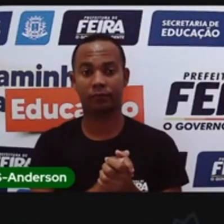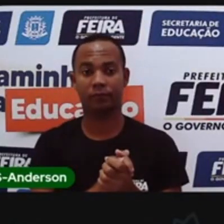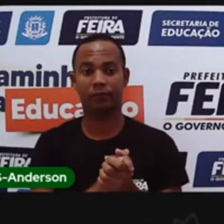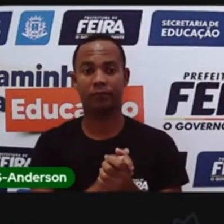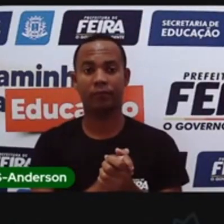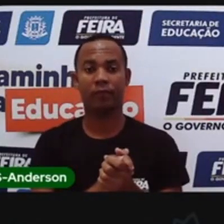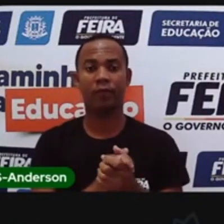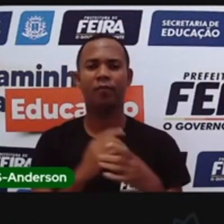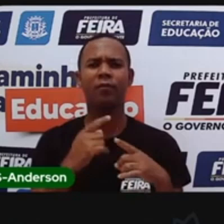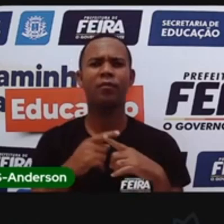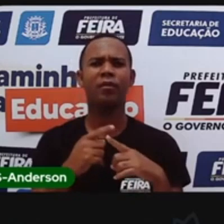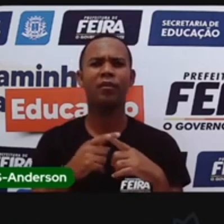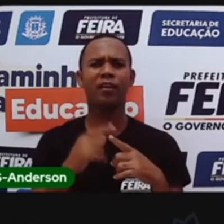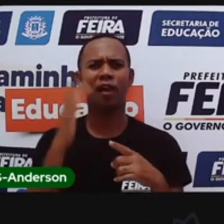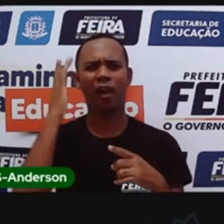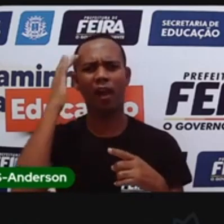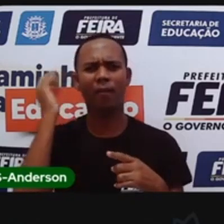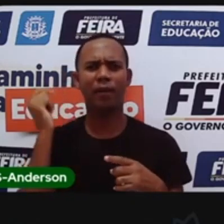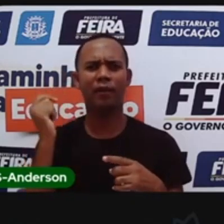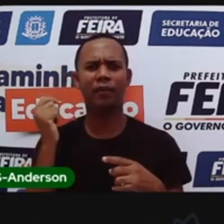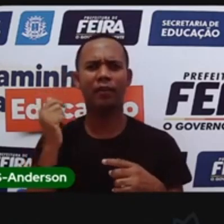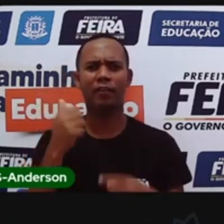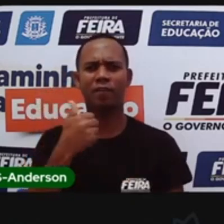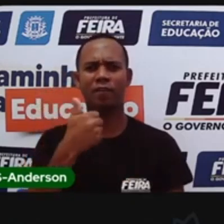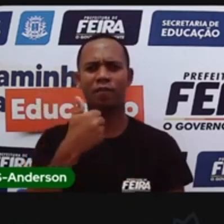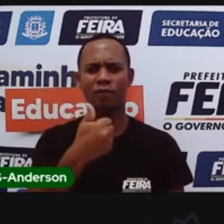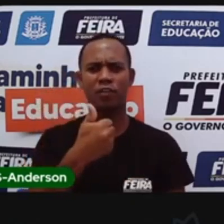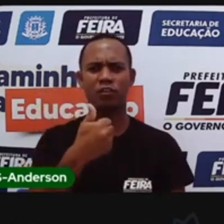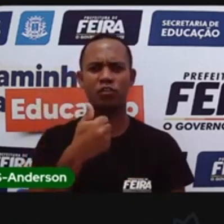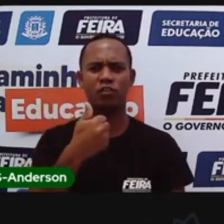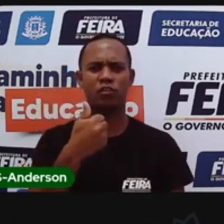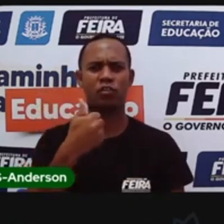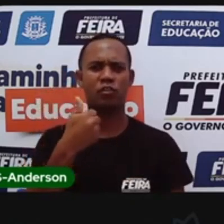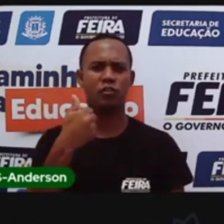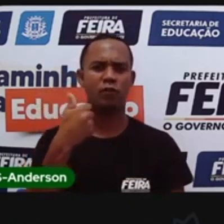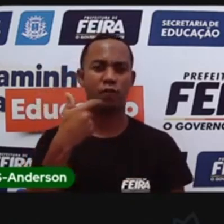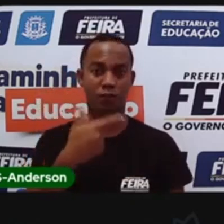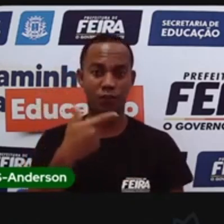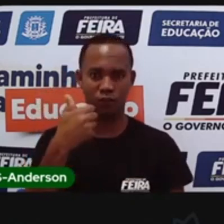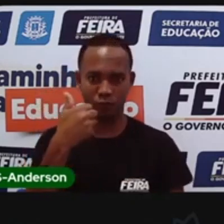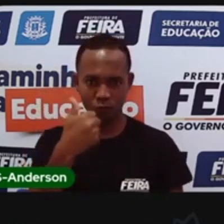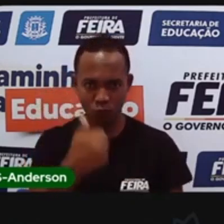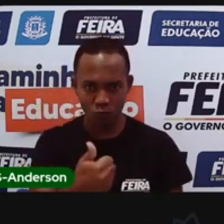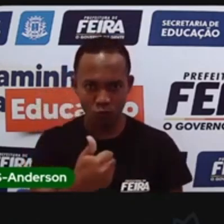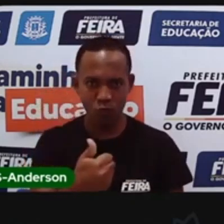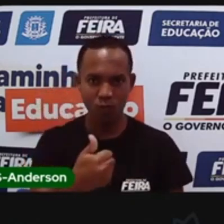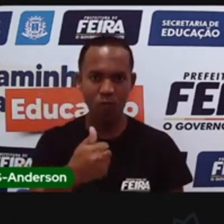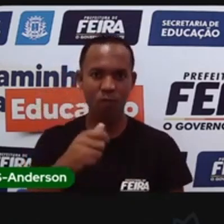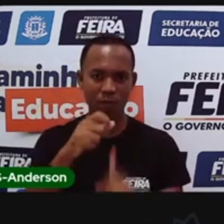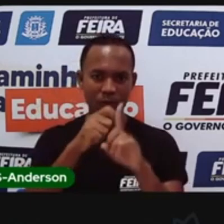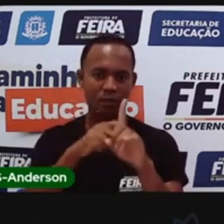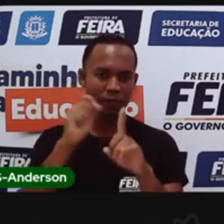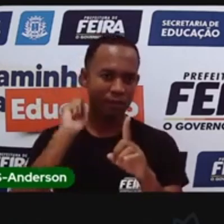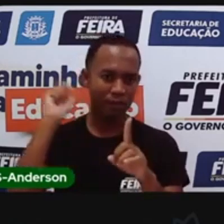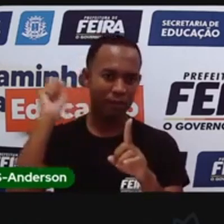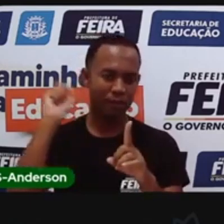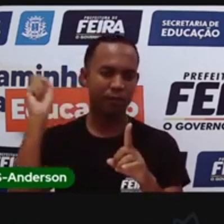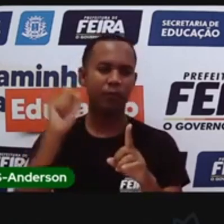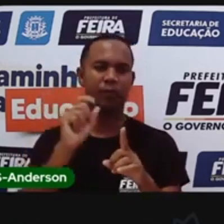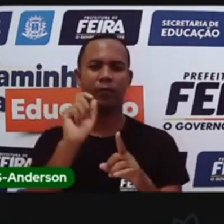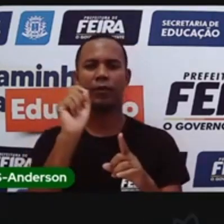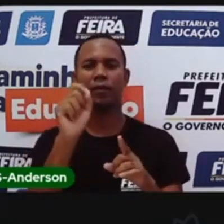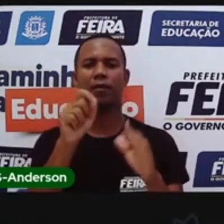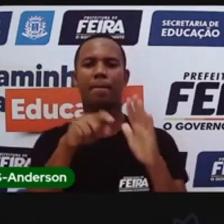o porquê desse feriado de amanhã, 21 de abril? Alguém sabe o motivo desse feriado? Então fica aí com uma atividade